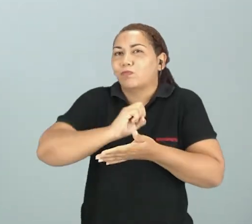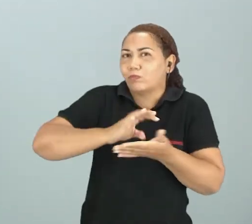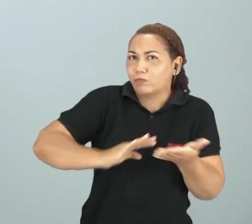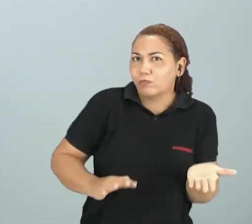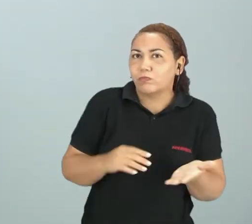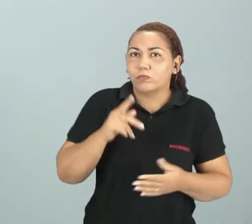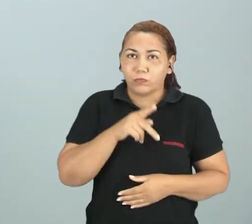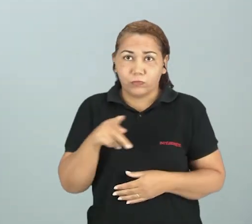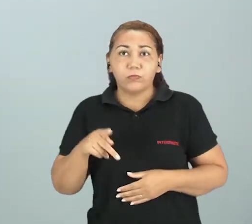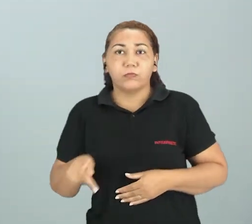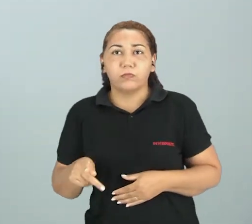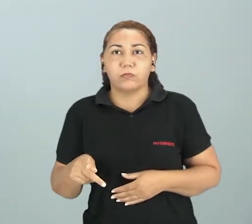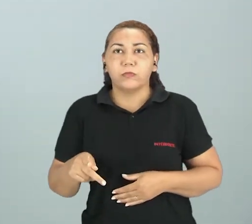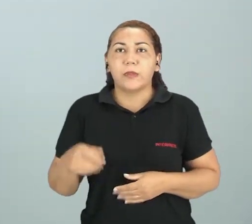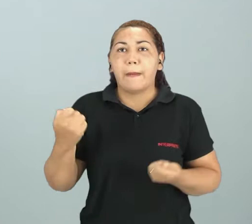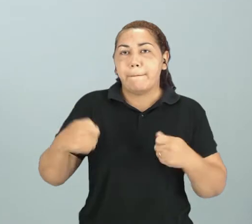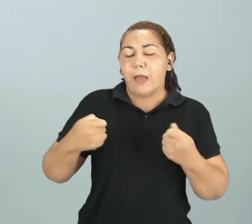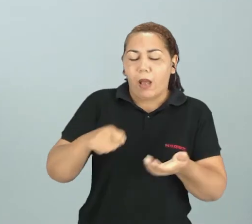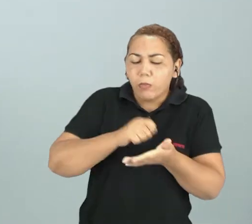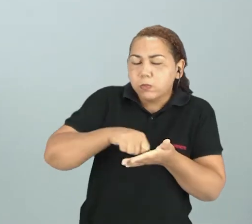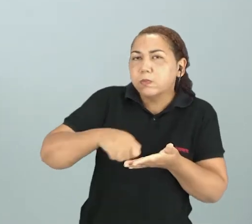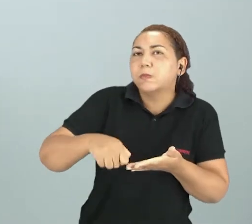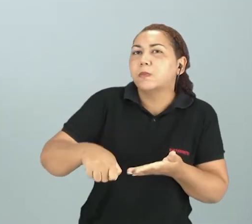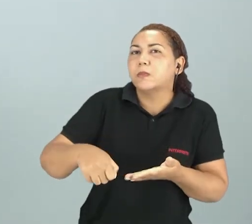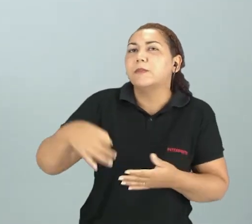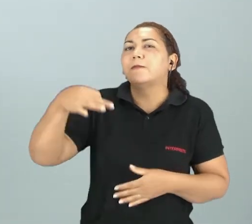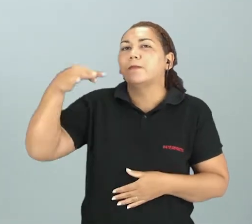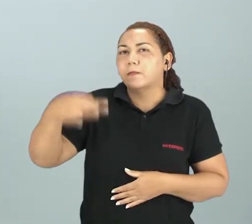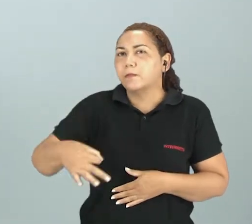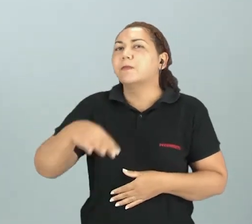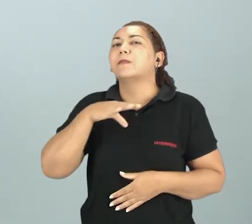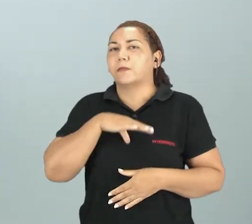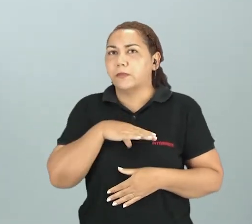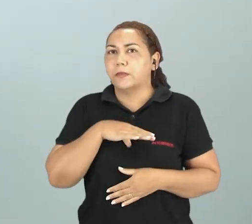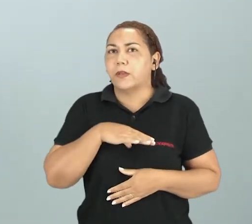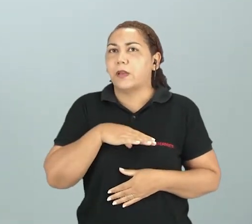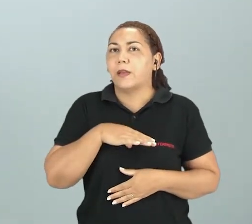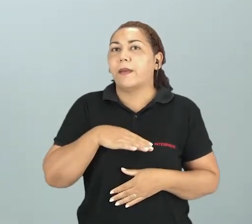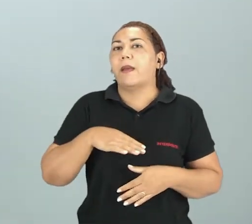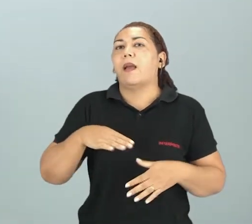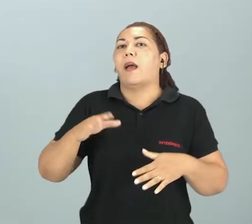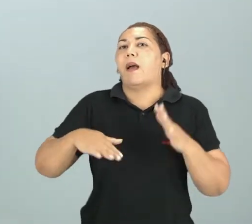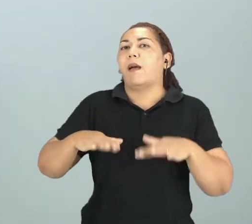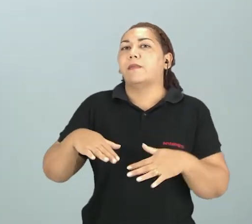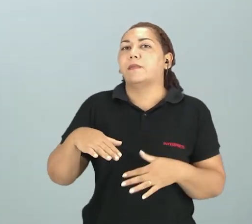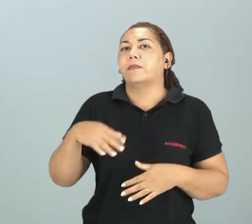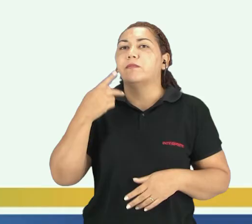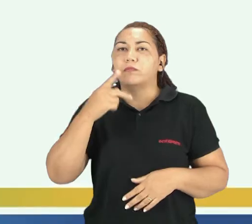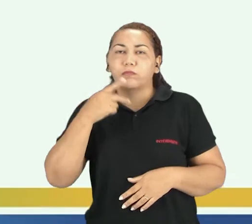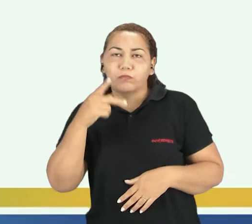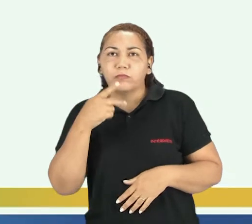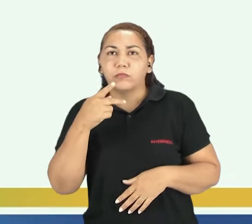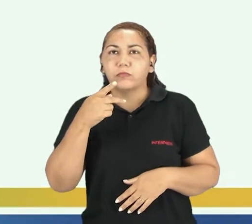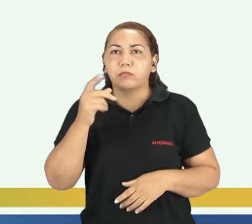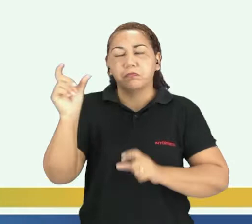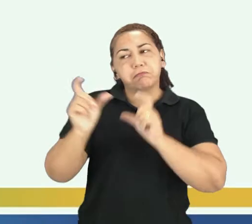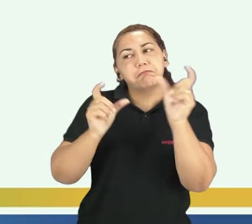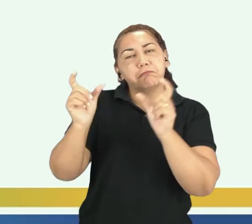estou falando, né? A linguagem oral, no caso, que eu destaquei aí, tá bom? Continuando aí na tela.